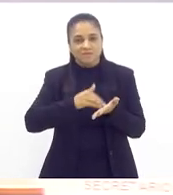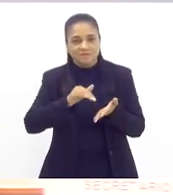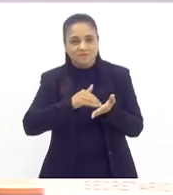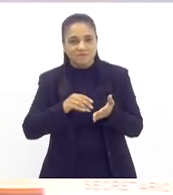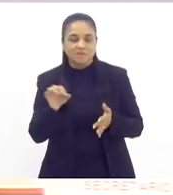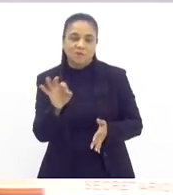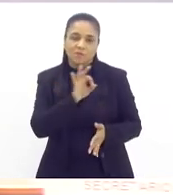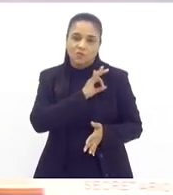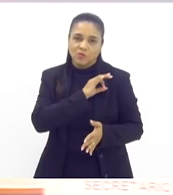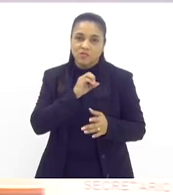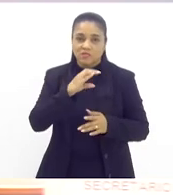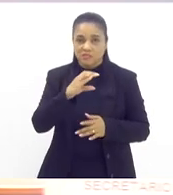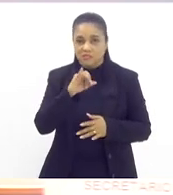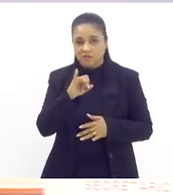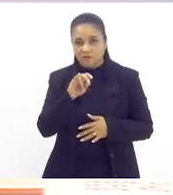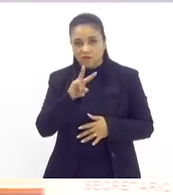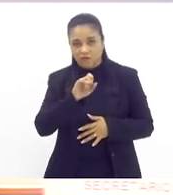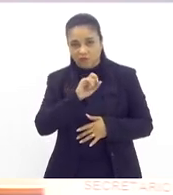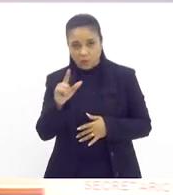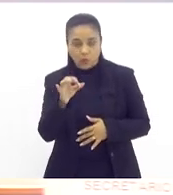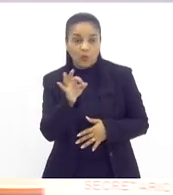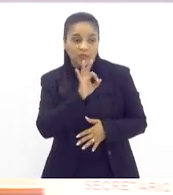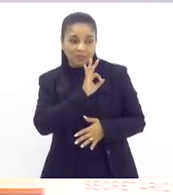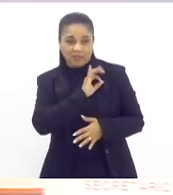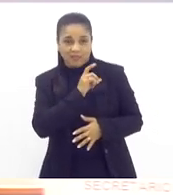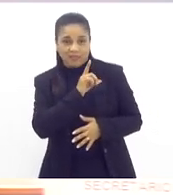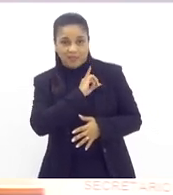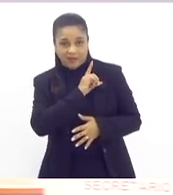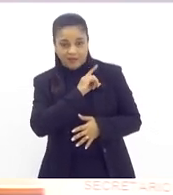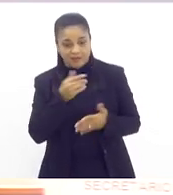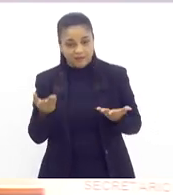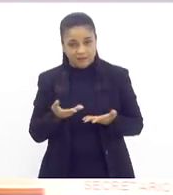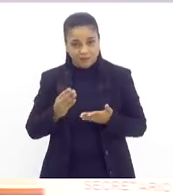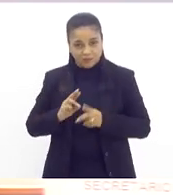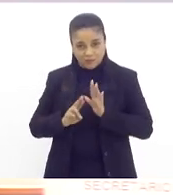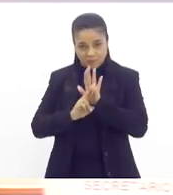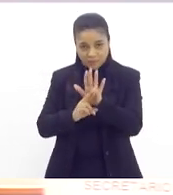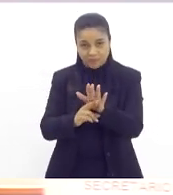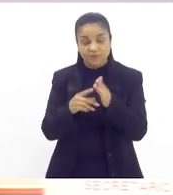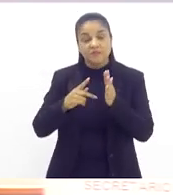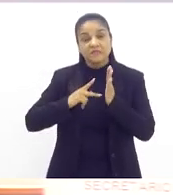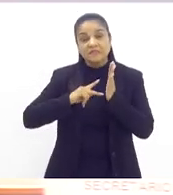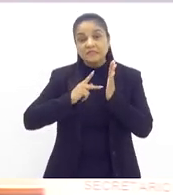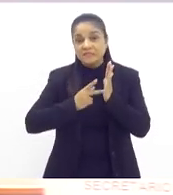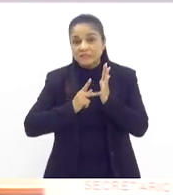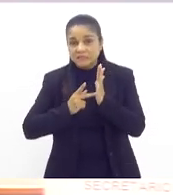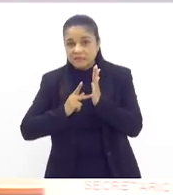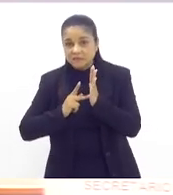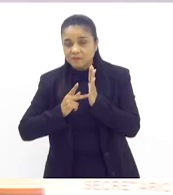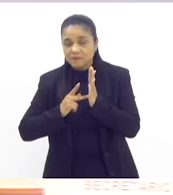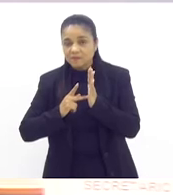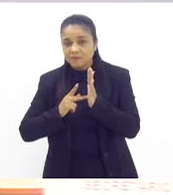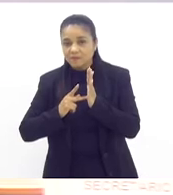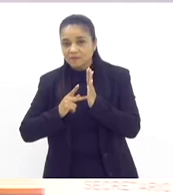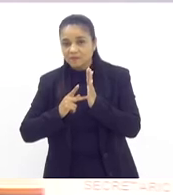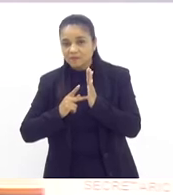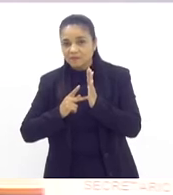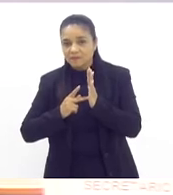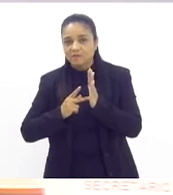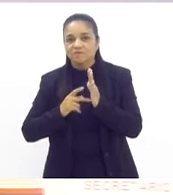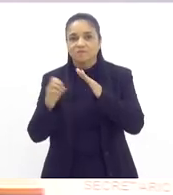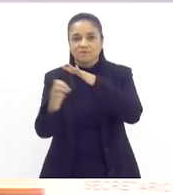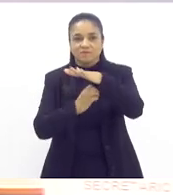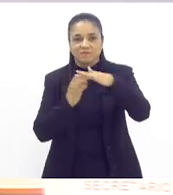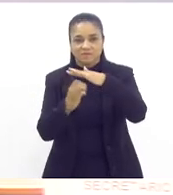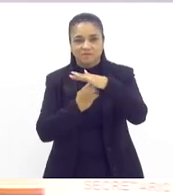Secretaria de Polícia Civil, aqui a nossa delegada. O Sindicato das